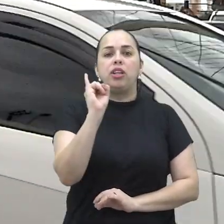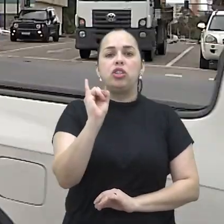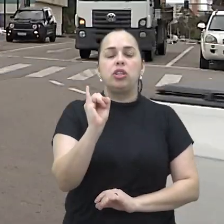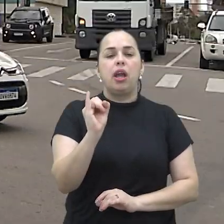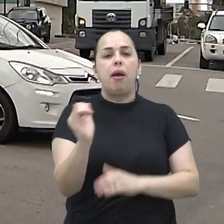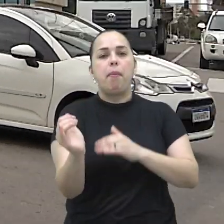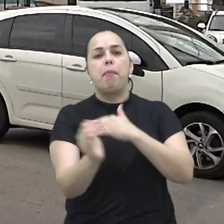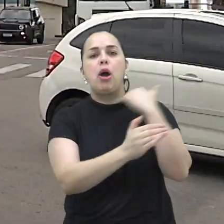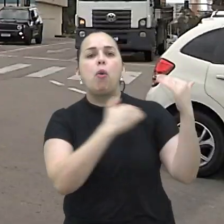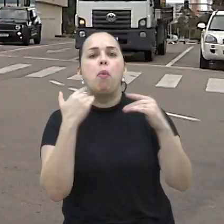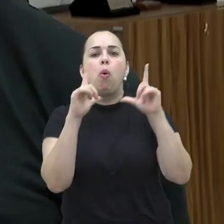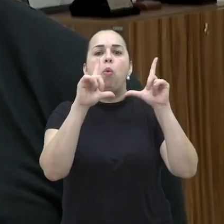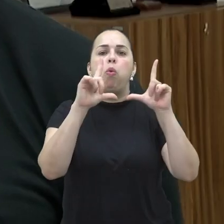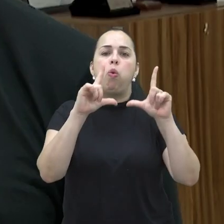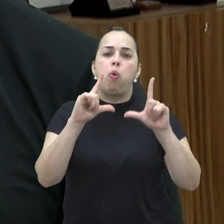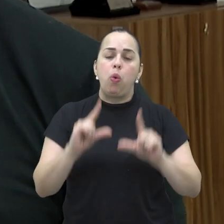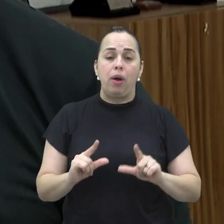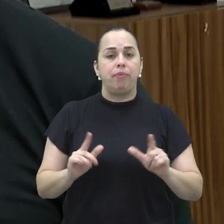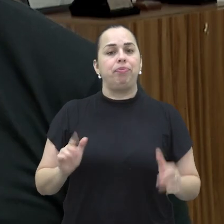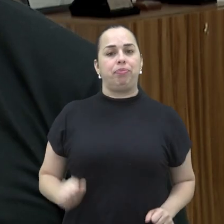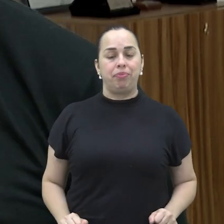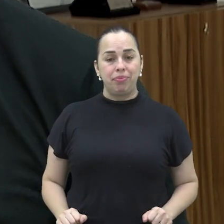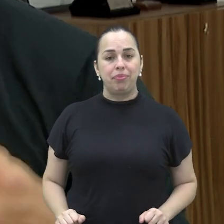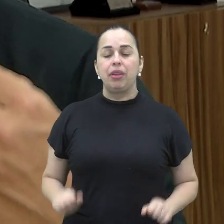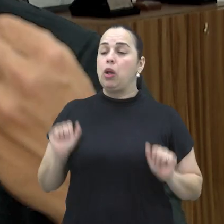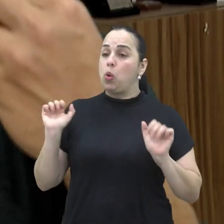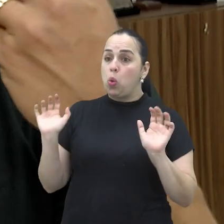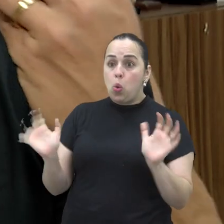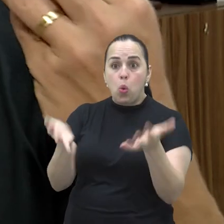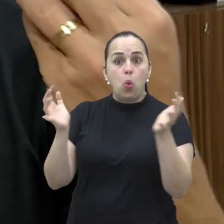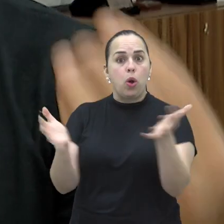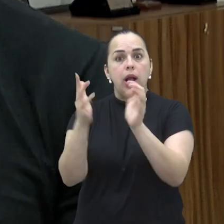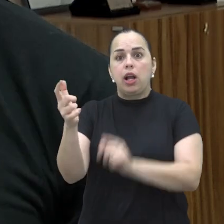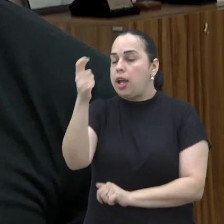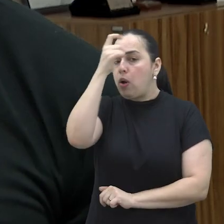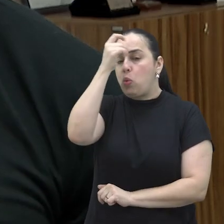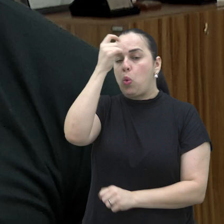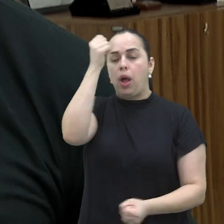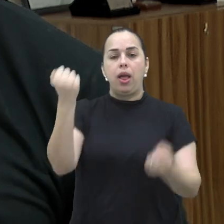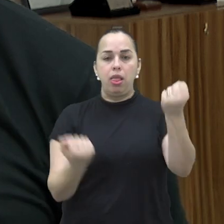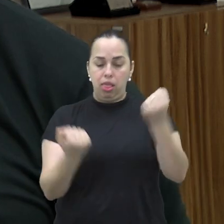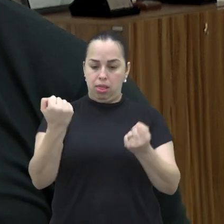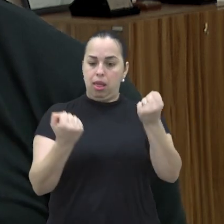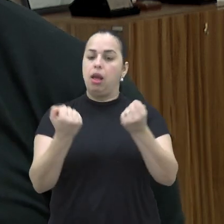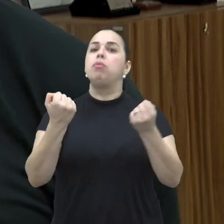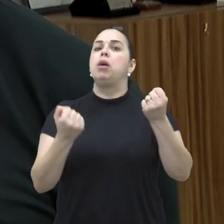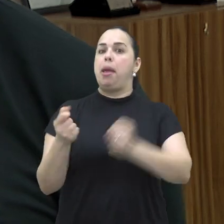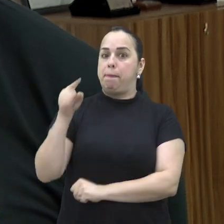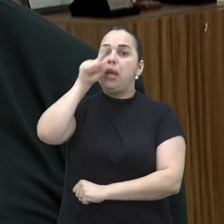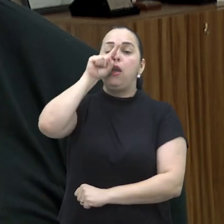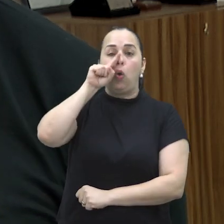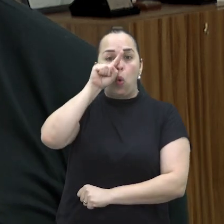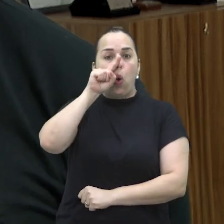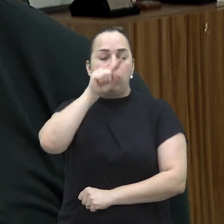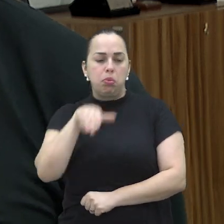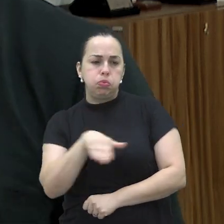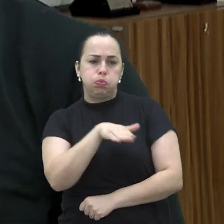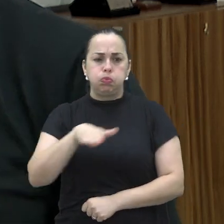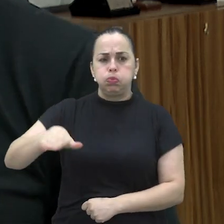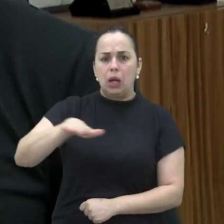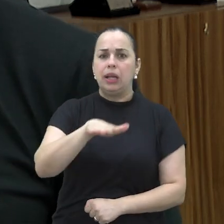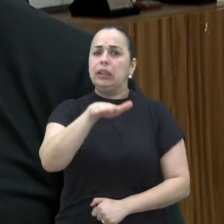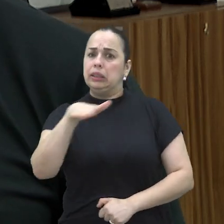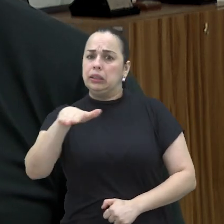a redução das mortes. Despertar na sociedade essa consciência de que o trânsito também é muito perigoso. Eu